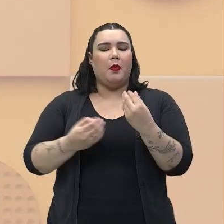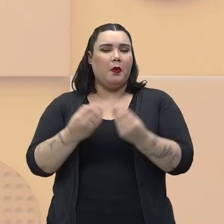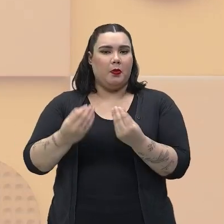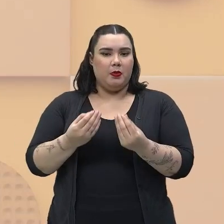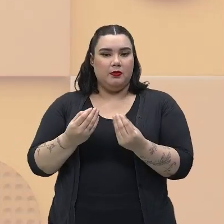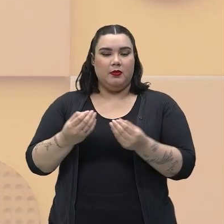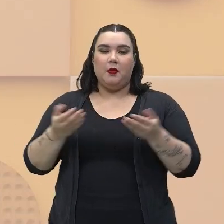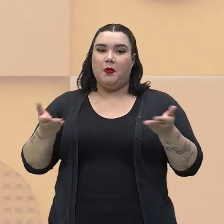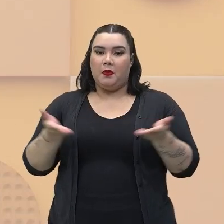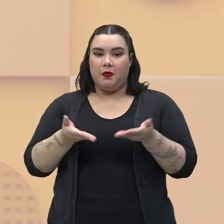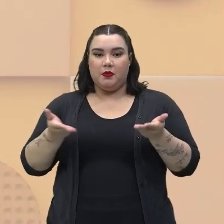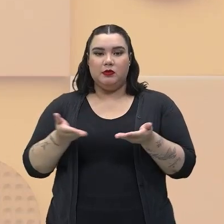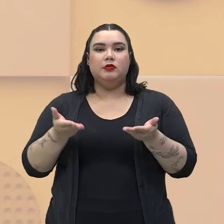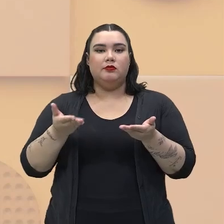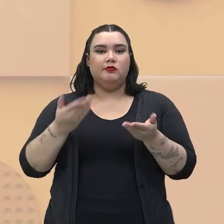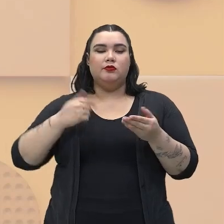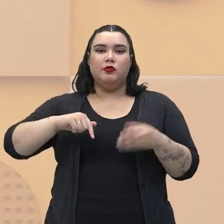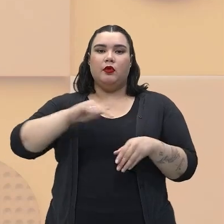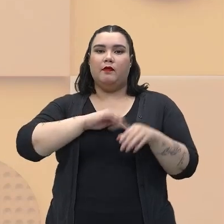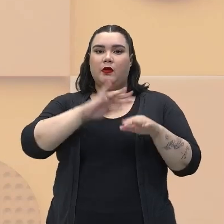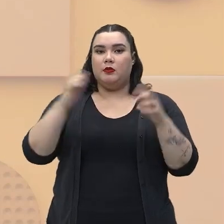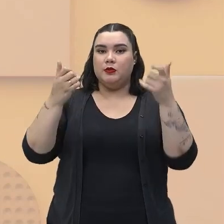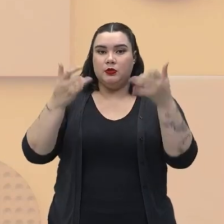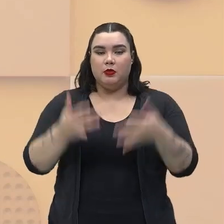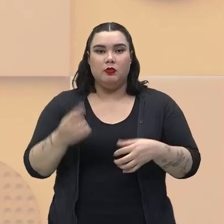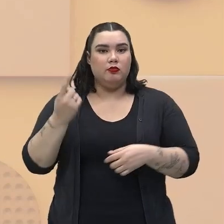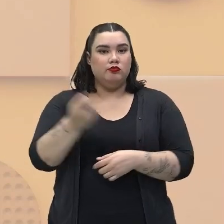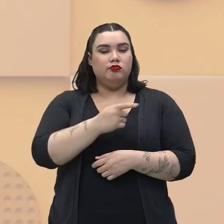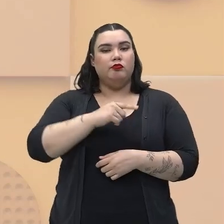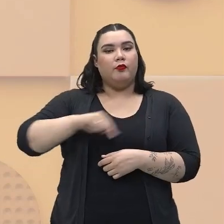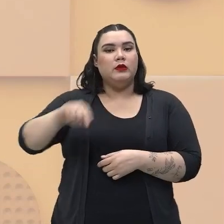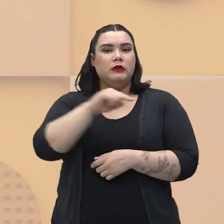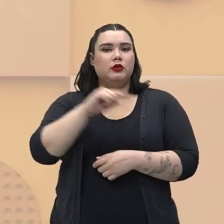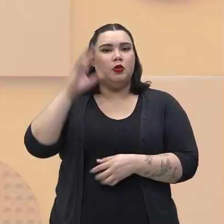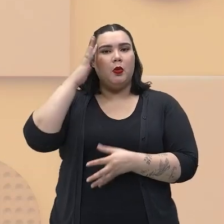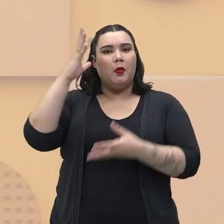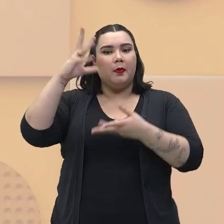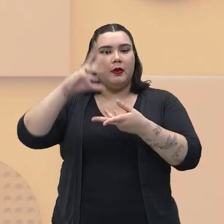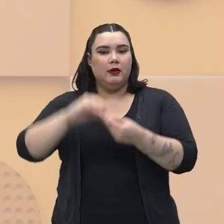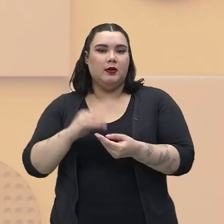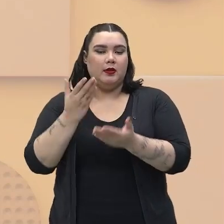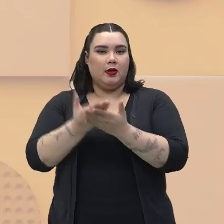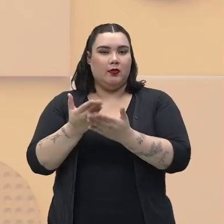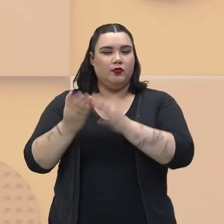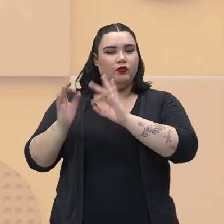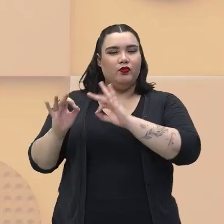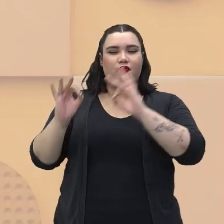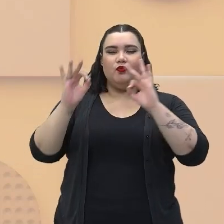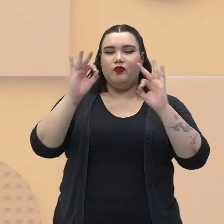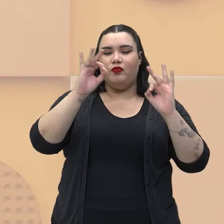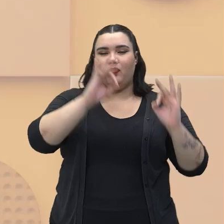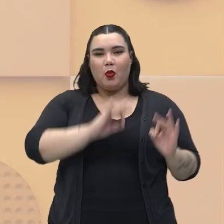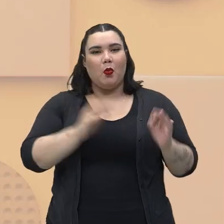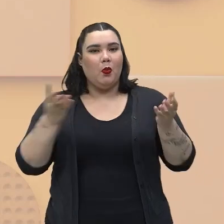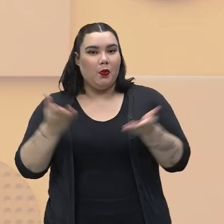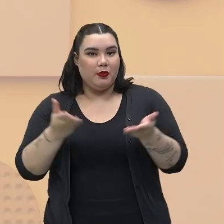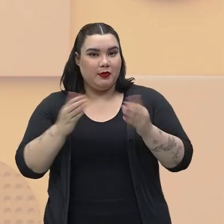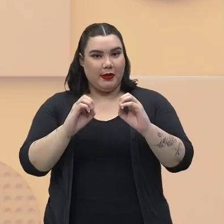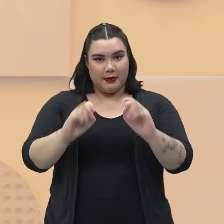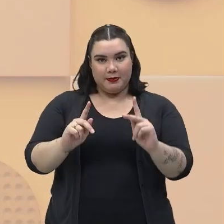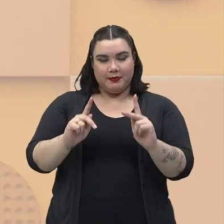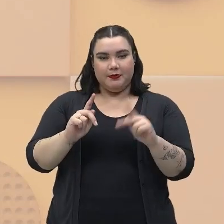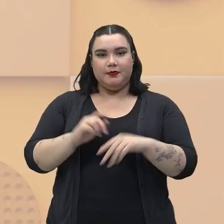É isso que nós queremos que vocês acompanhem e entendam um pouco a respeito na aula, tá bom? Que nós estamos verificando hoje.